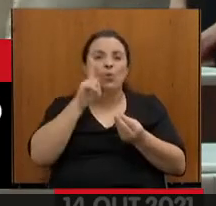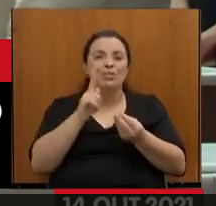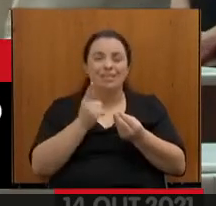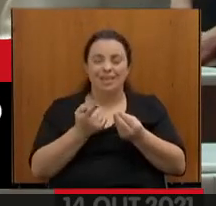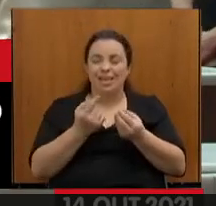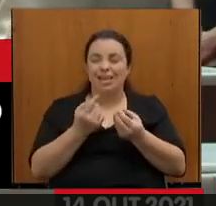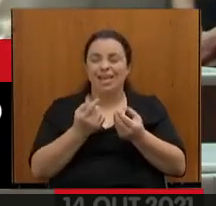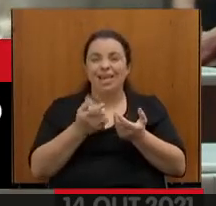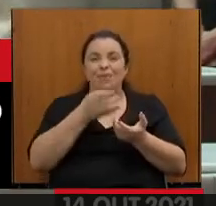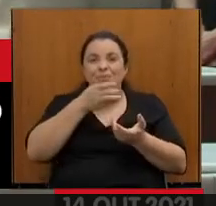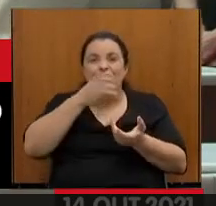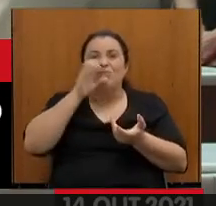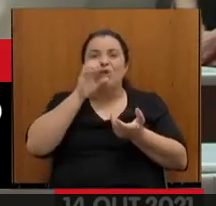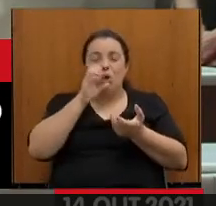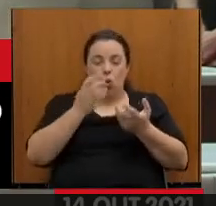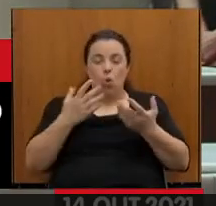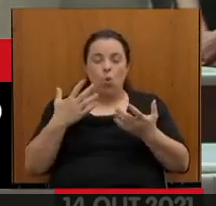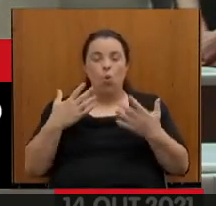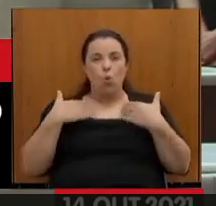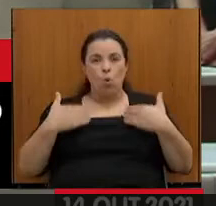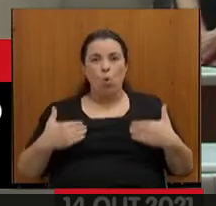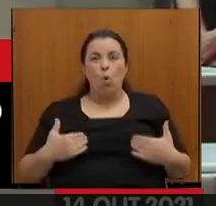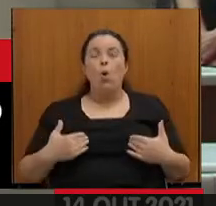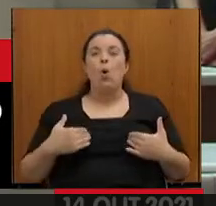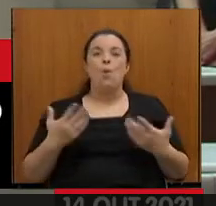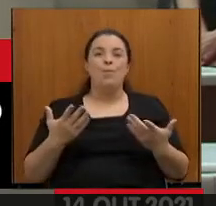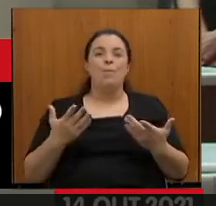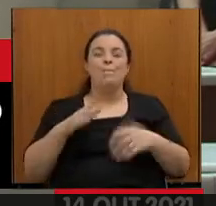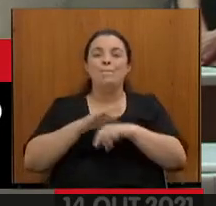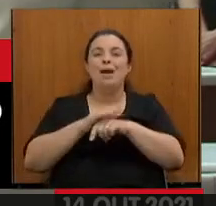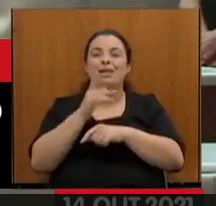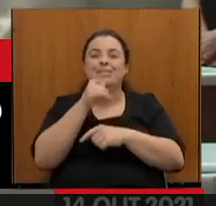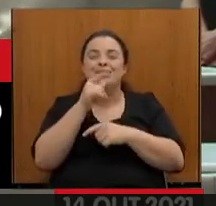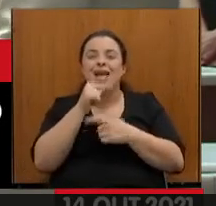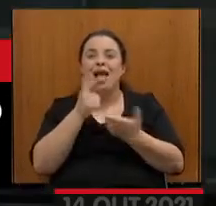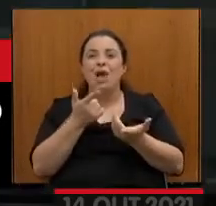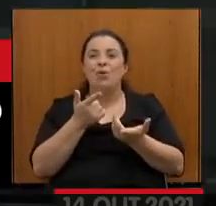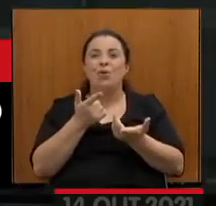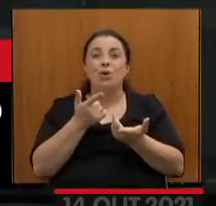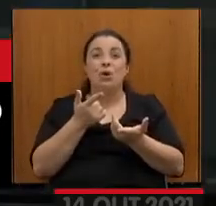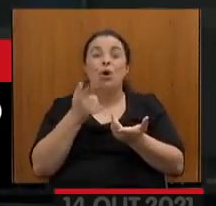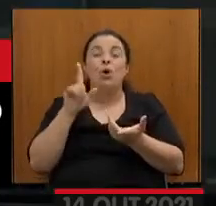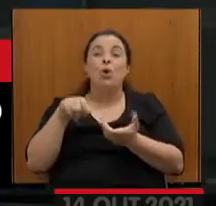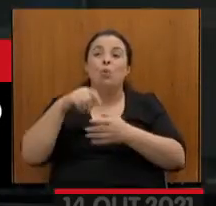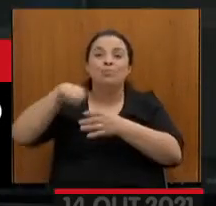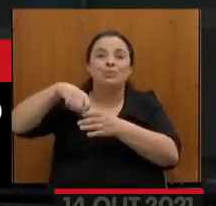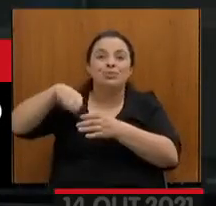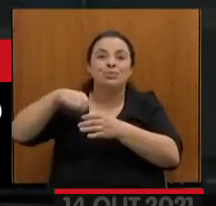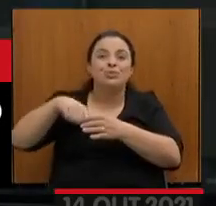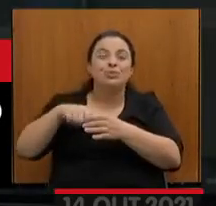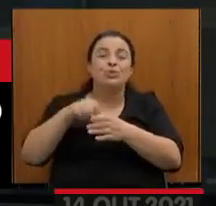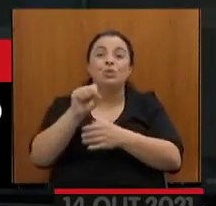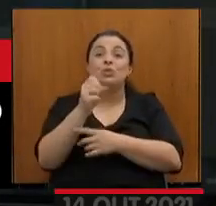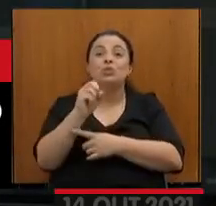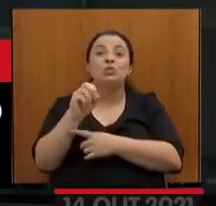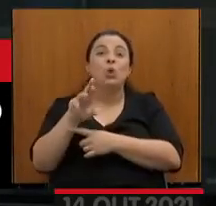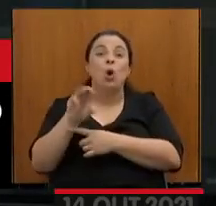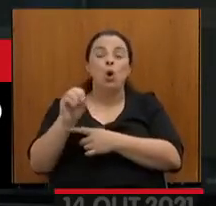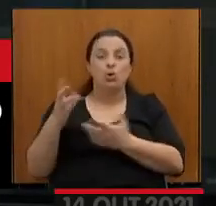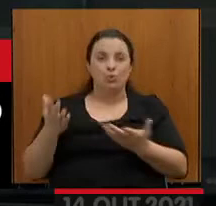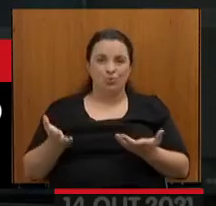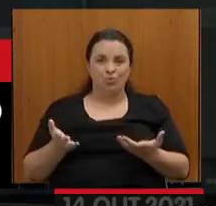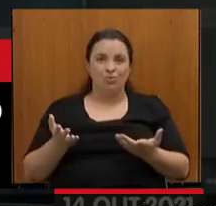açúcar e 3 gramas de sal. Quantas vidas foram salvas? Então, 6 consultas de pré-natal vai